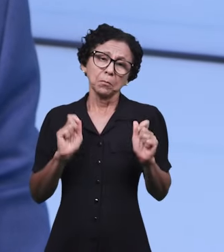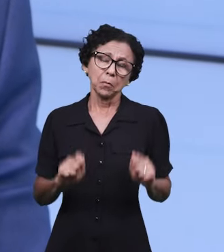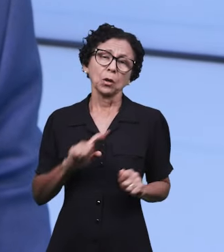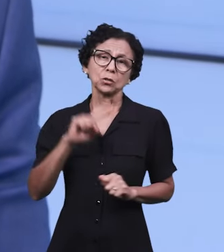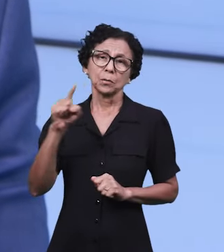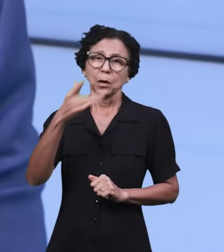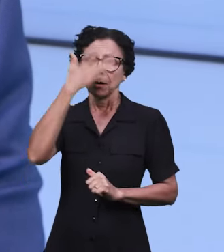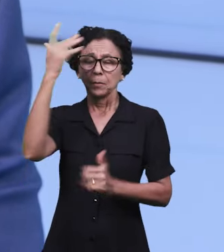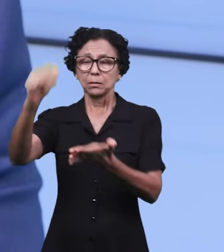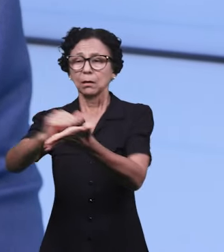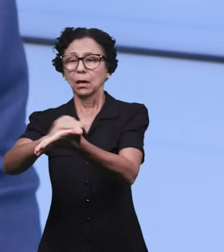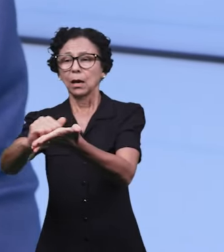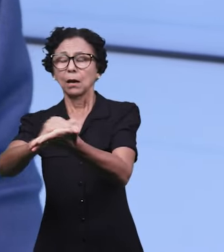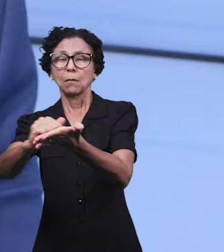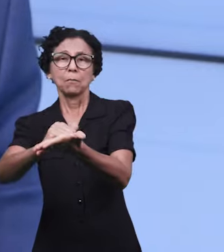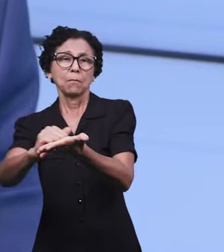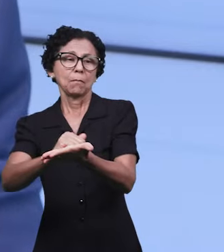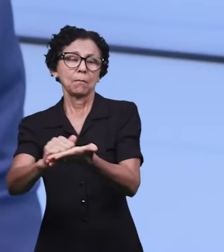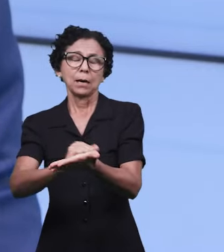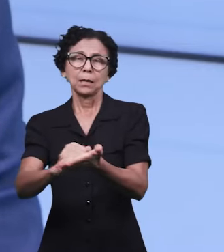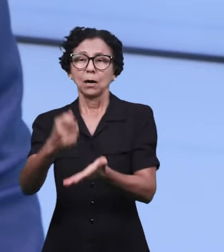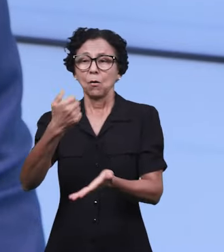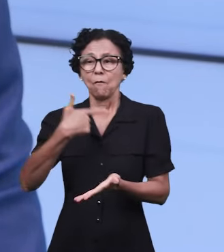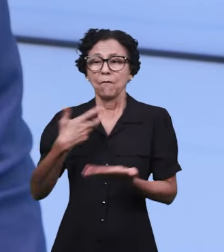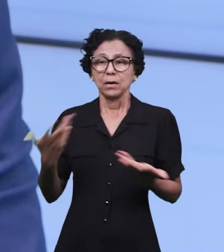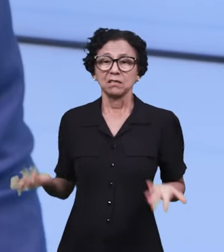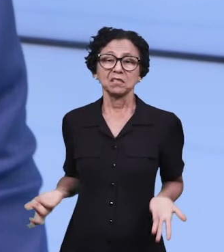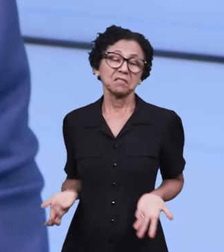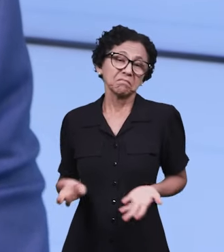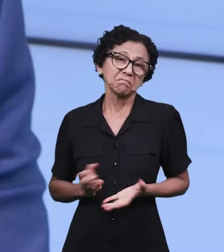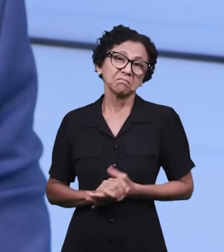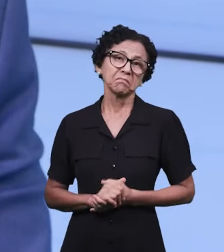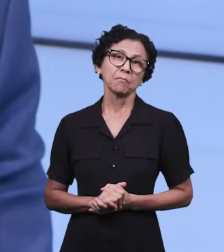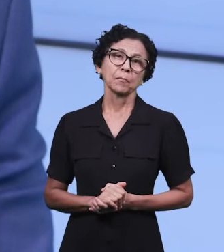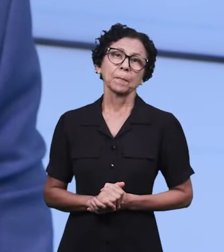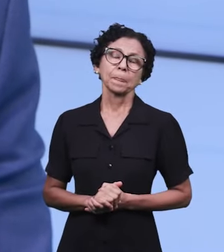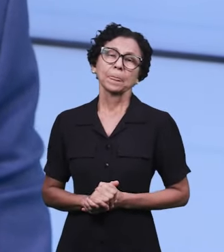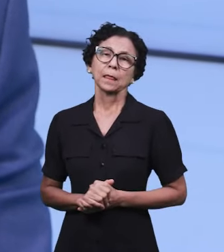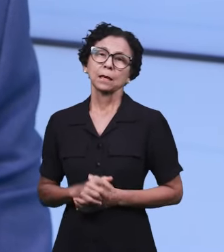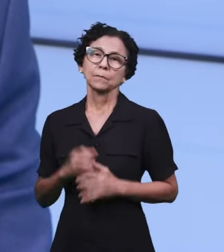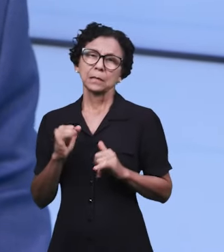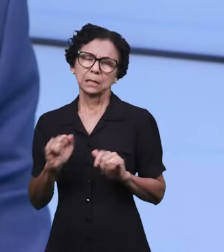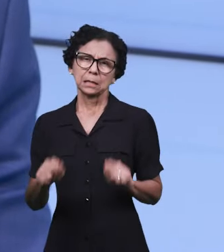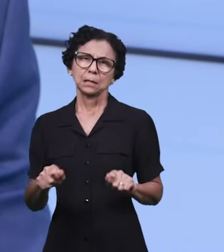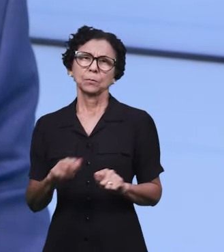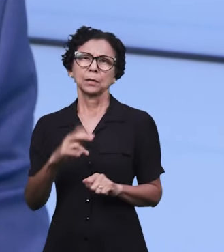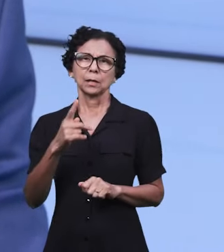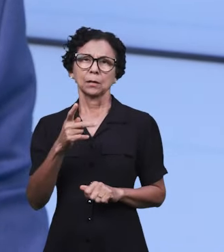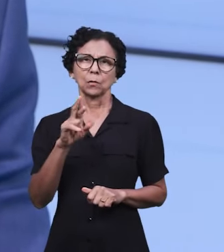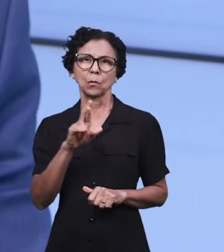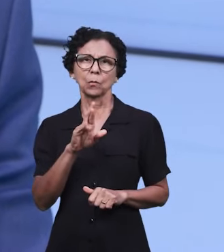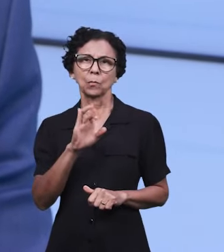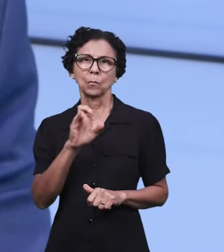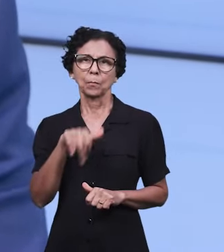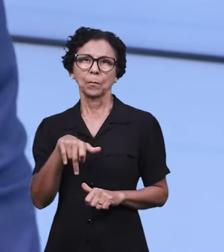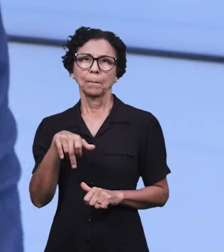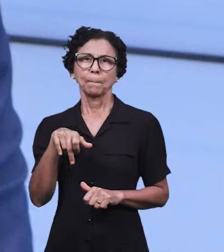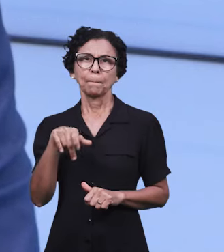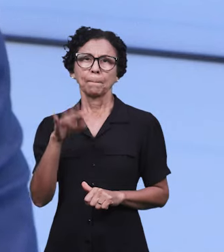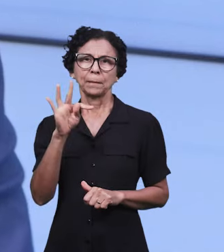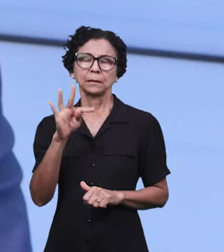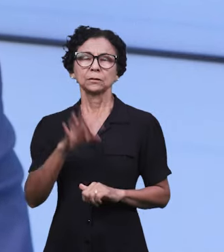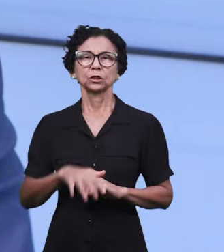vai lá excluiu você não tem como recuperar o E além disso até se puder tirar um print ou até fazer um download